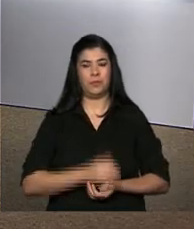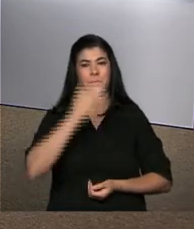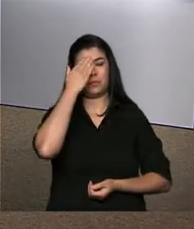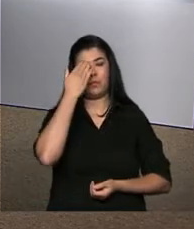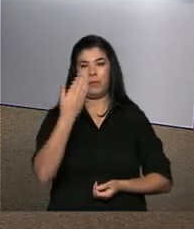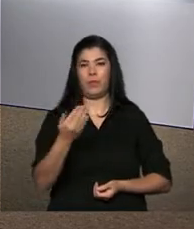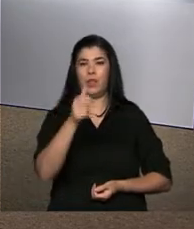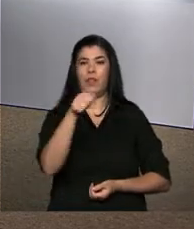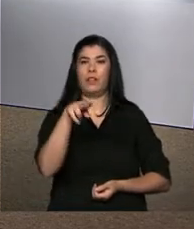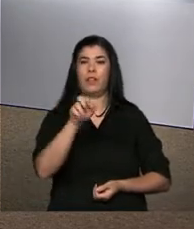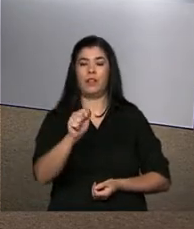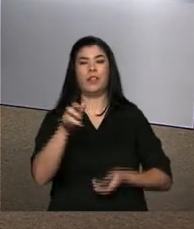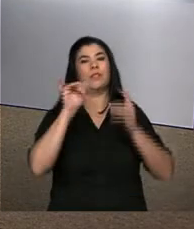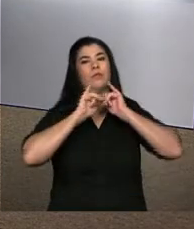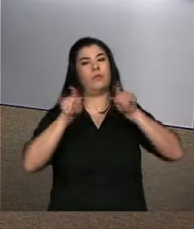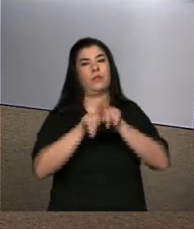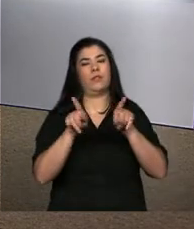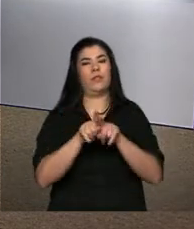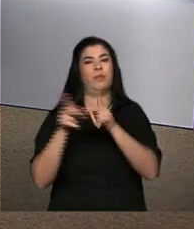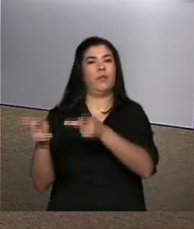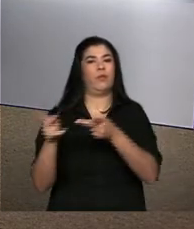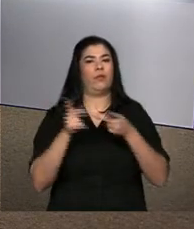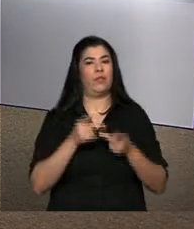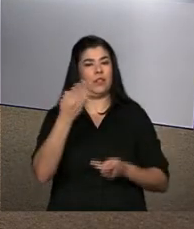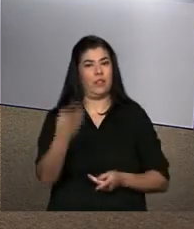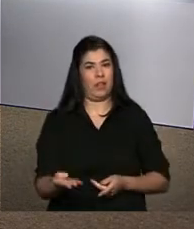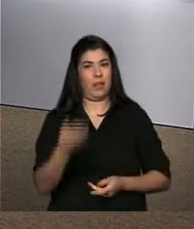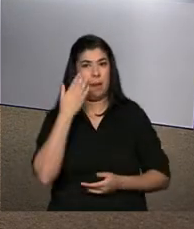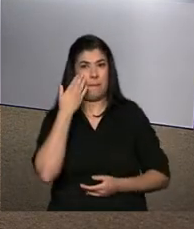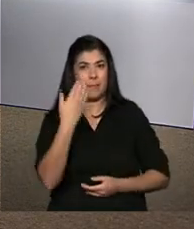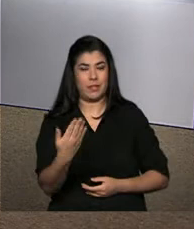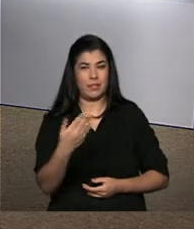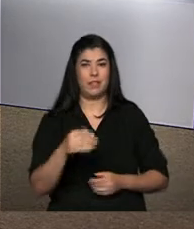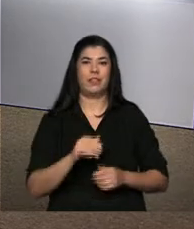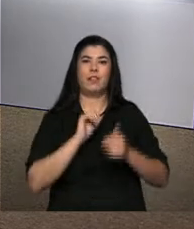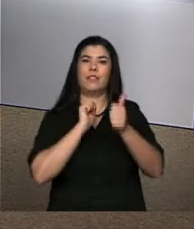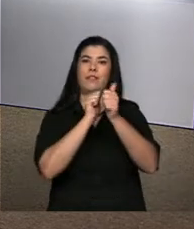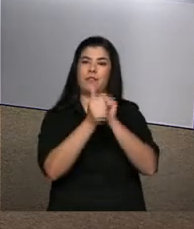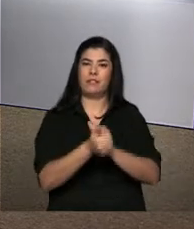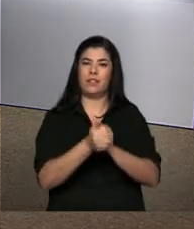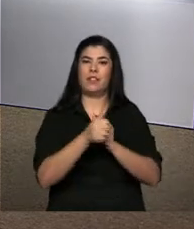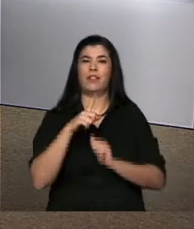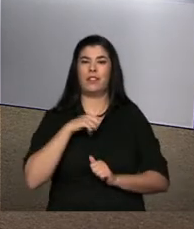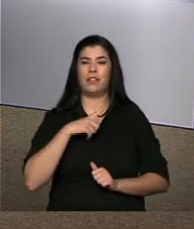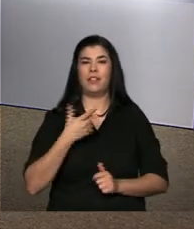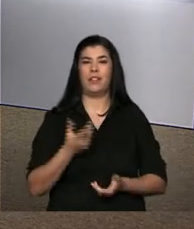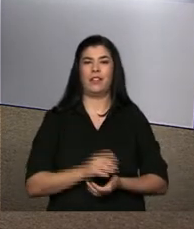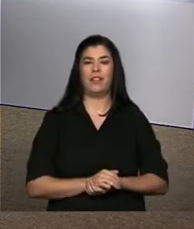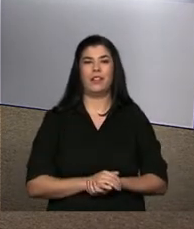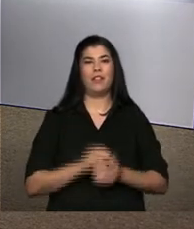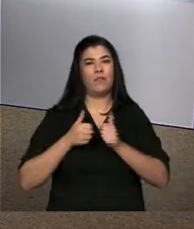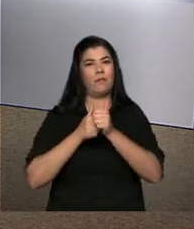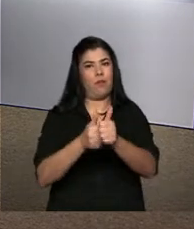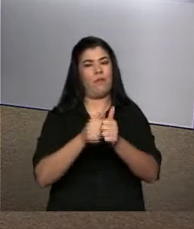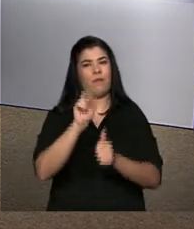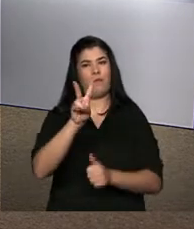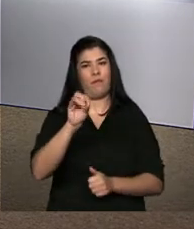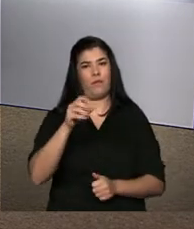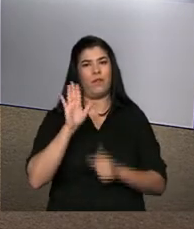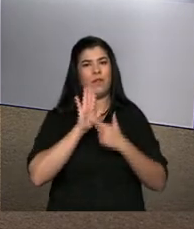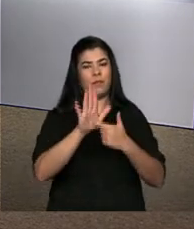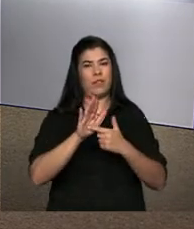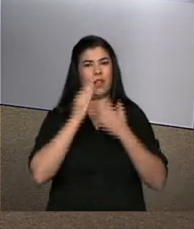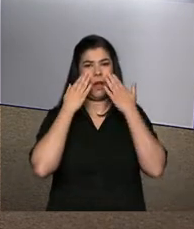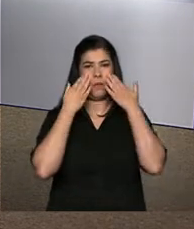Obrigada, Ana, pelas informações e também por trazer aí o atleta paraolímpico. Daqui a pouco você vai acompanhar ao vivo pela NBR a apresentação da